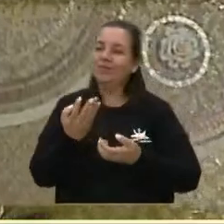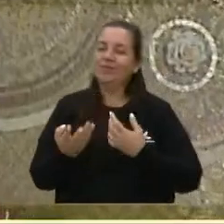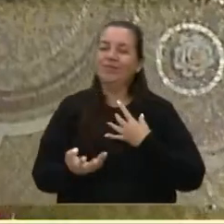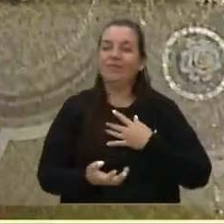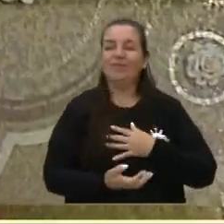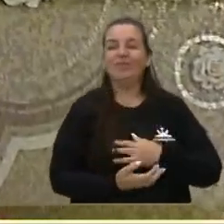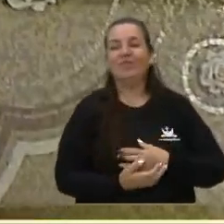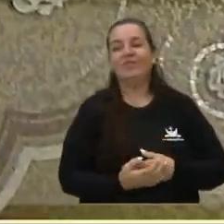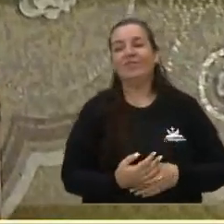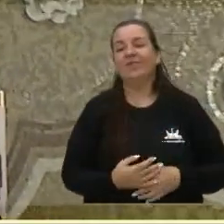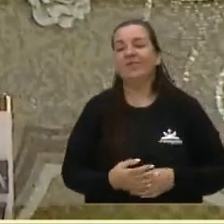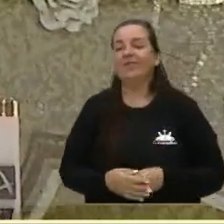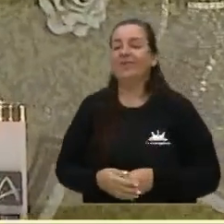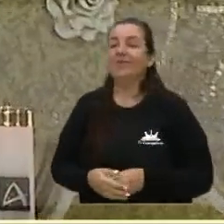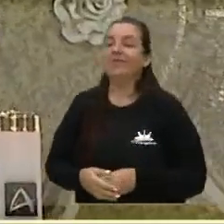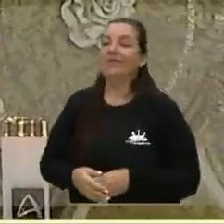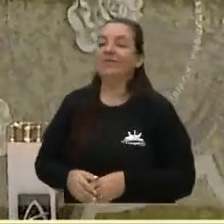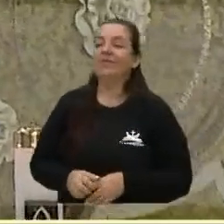mim.